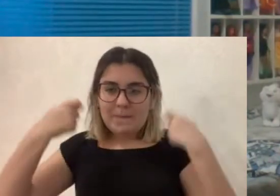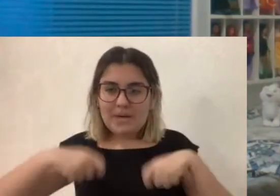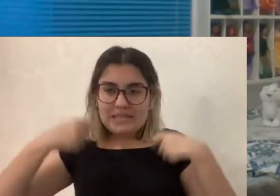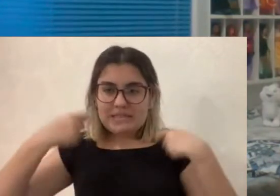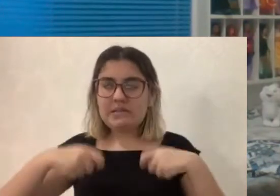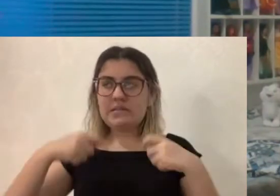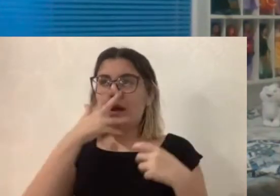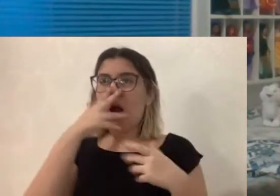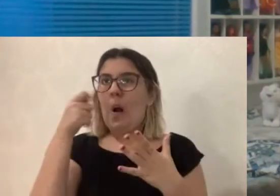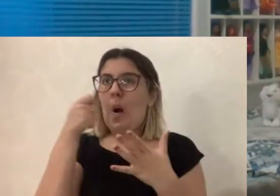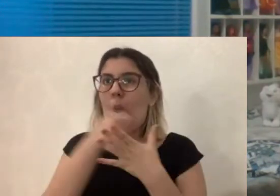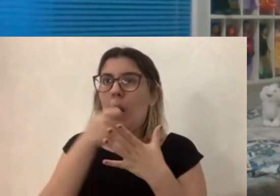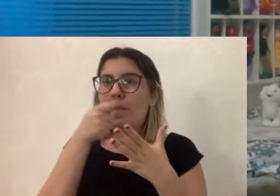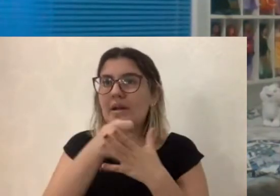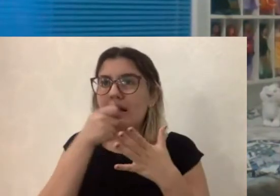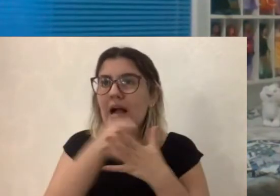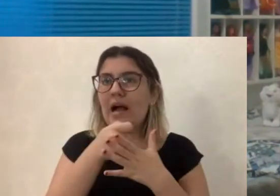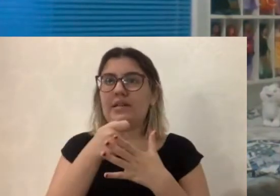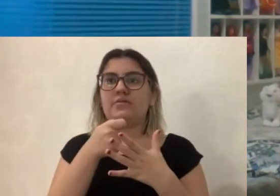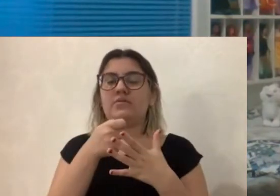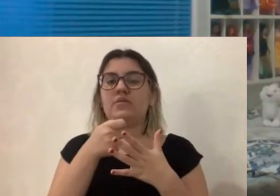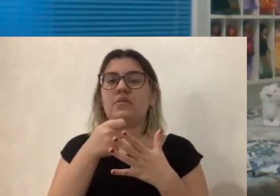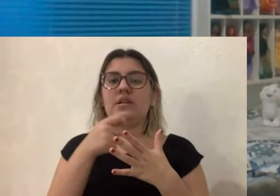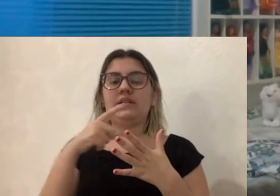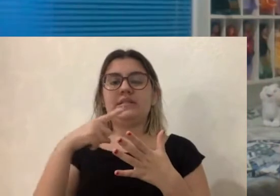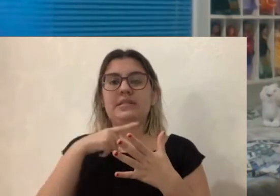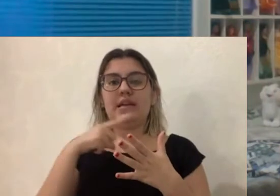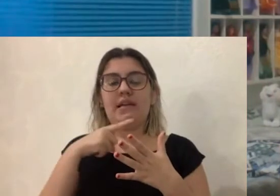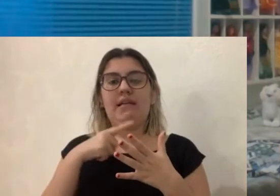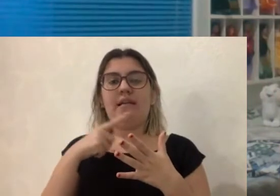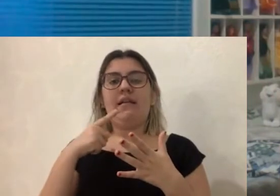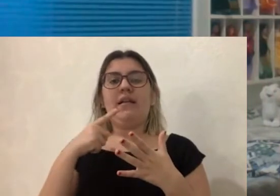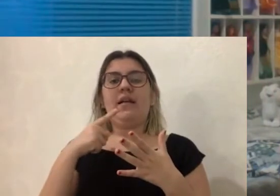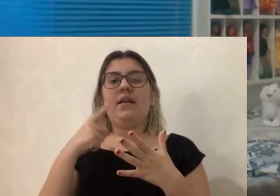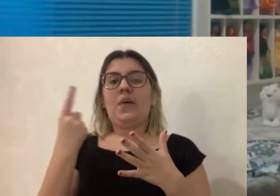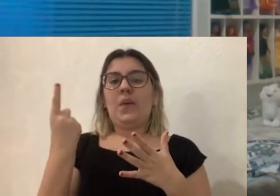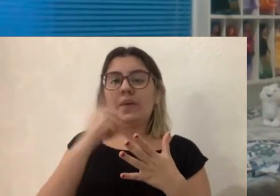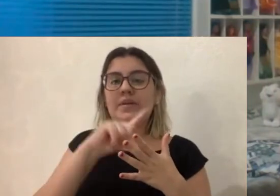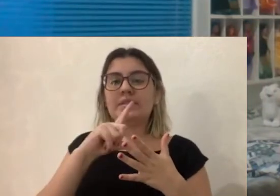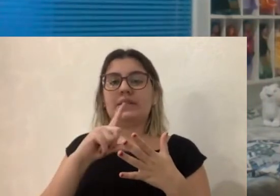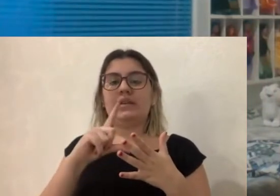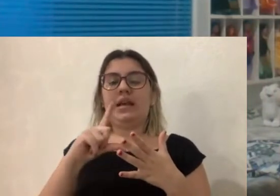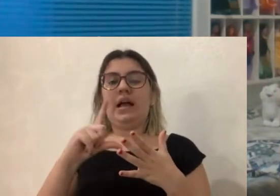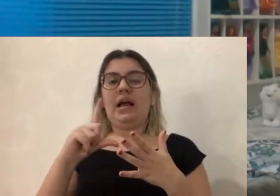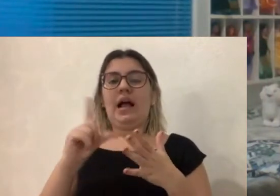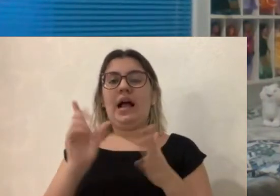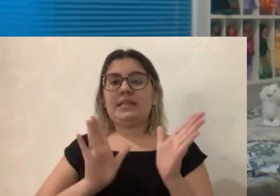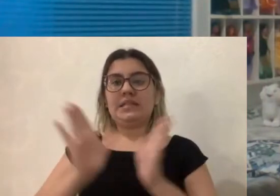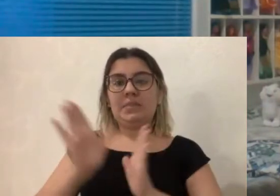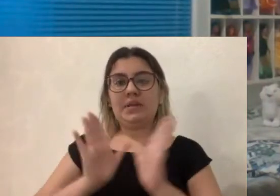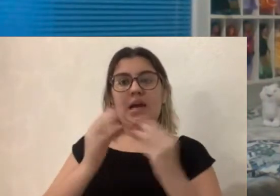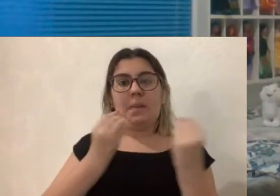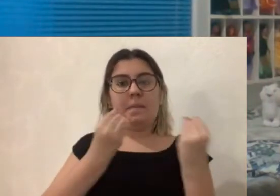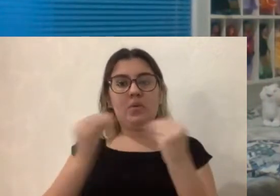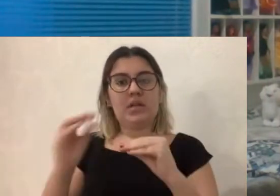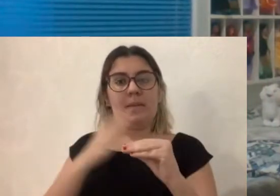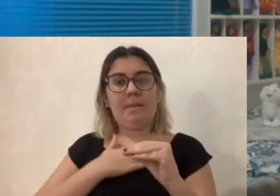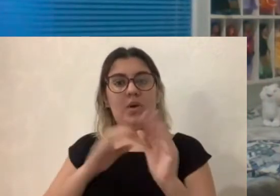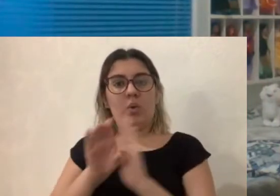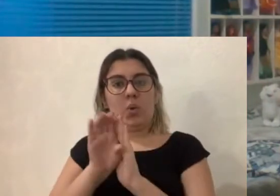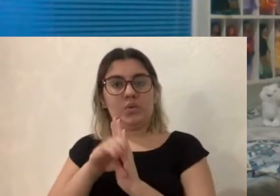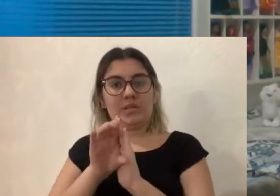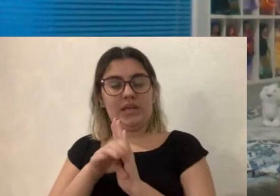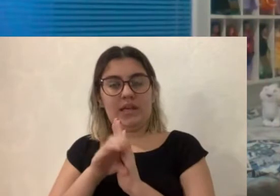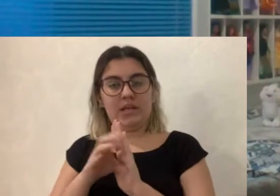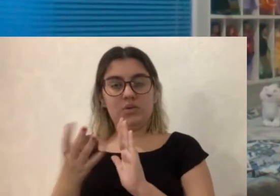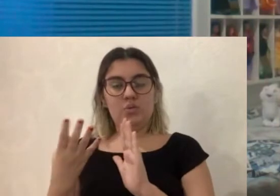seja obrigado a trazer a acessibilidade para o seu conceito estético. Porque isso também pode ser limitador. Porque se eu, de